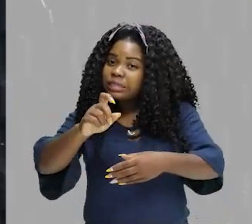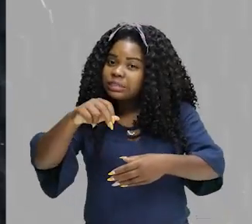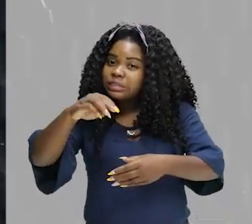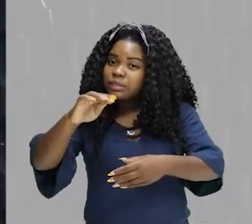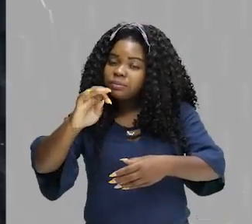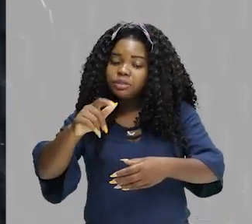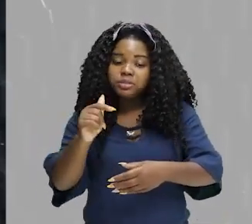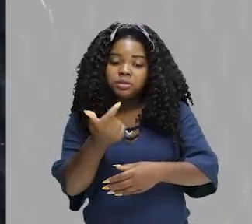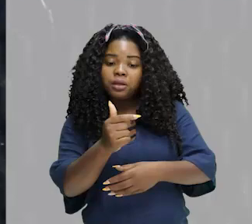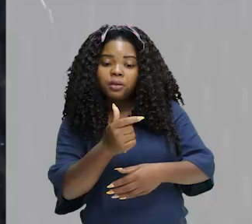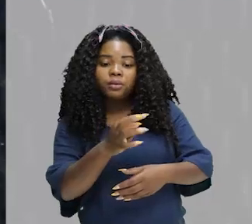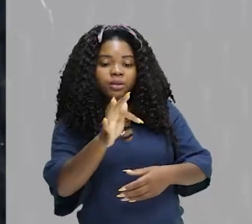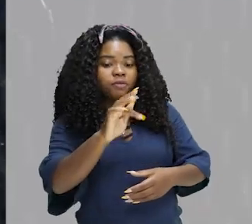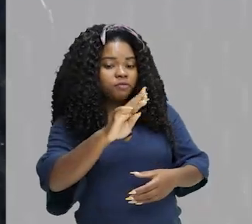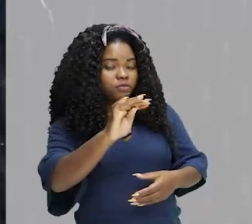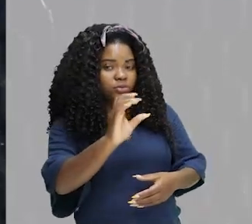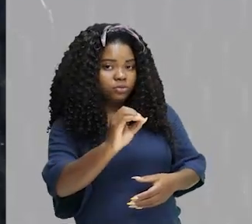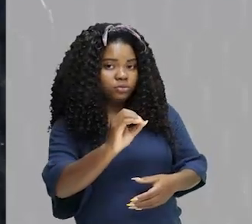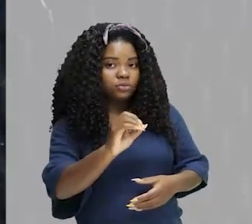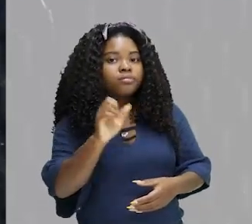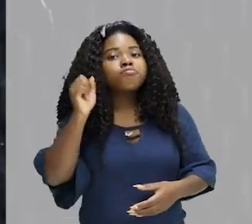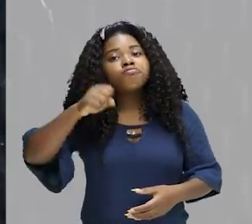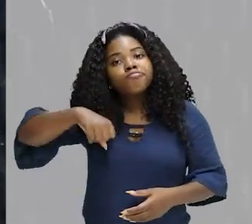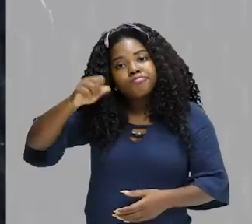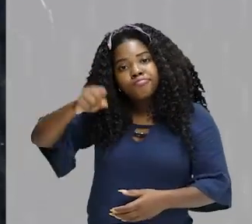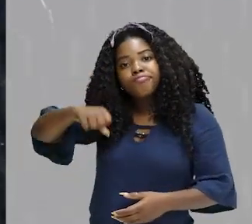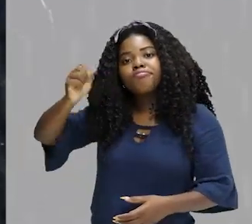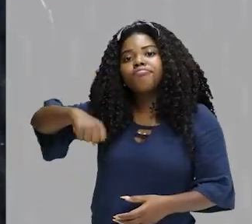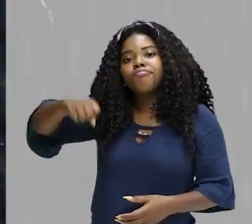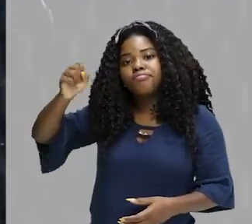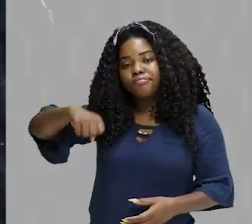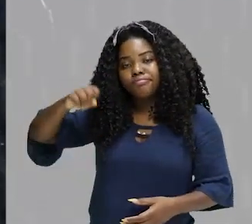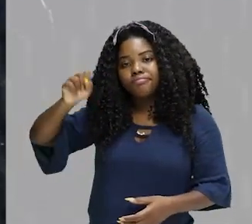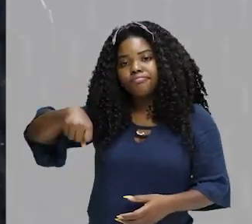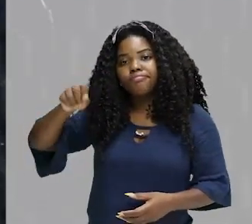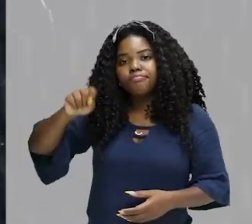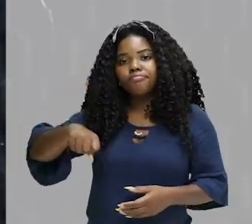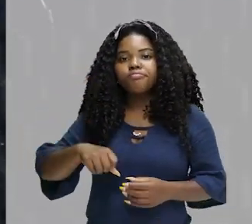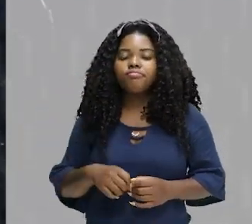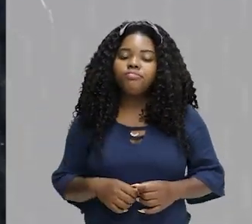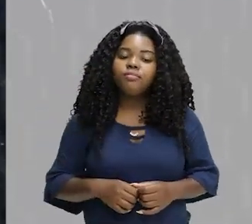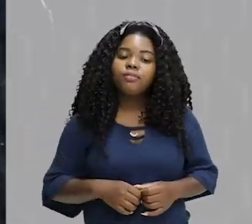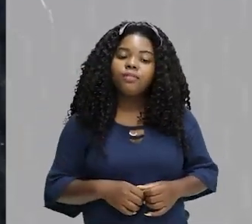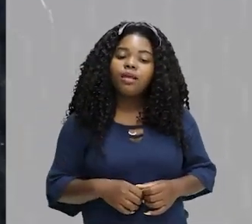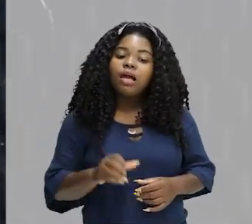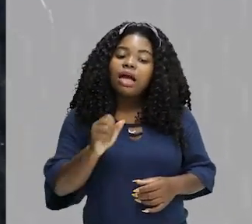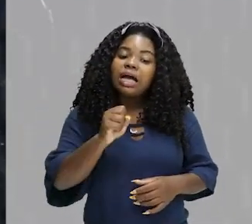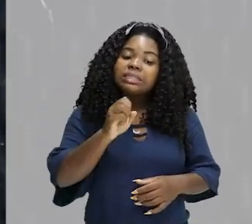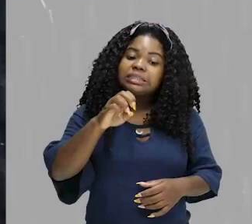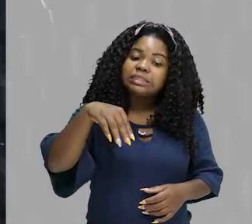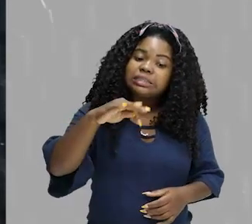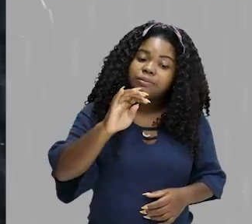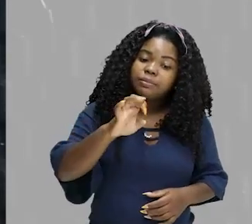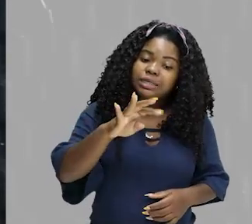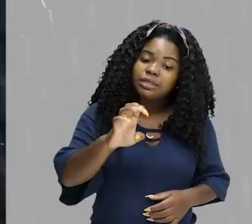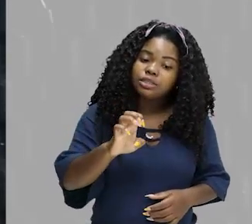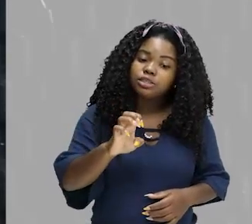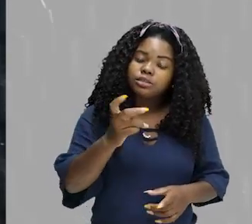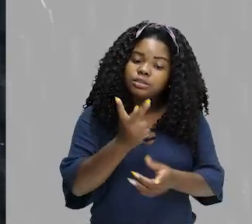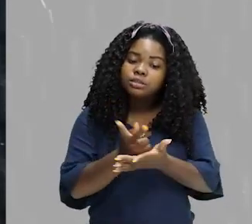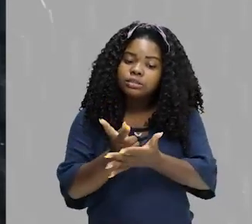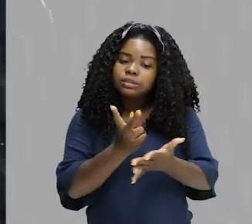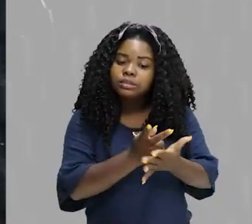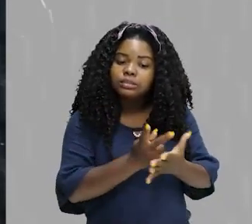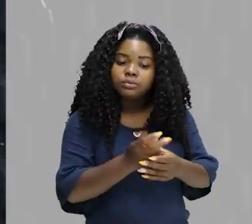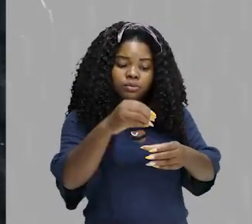encontram no fruto. Sim, pessoal. As angiospermas, as sementes que elas produzem, elas sempre vão